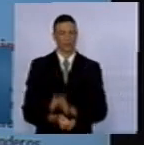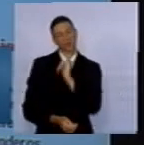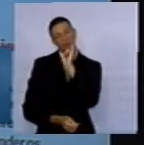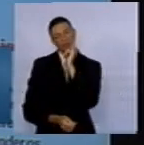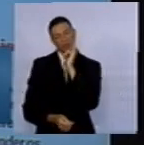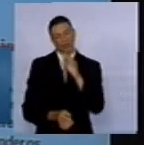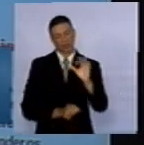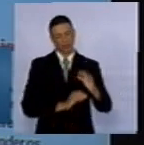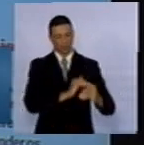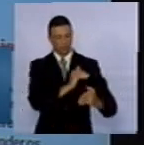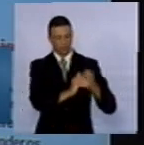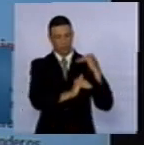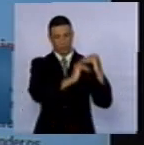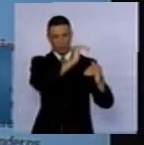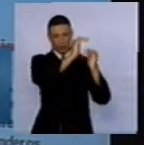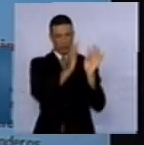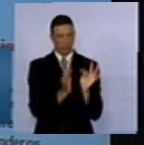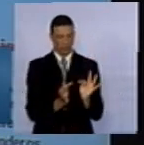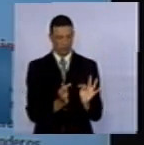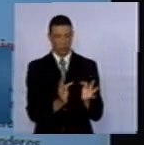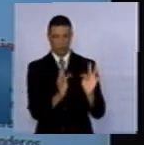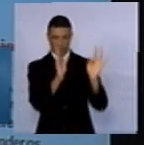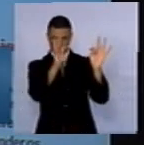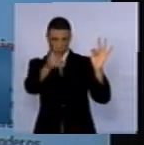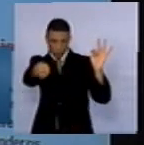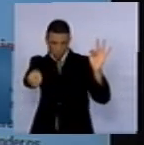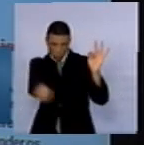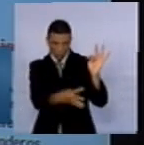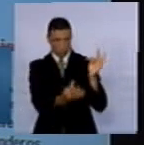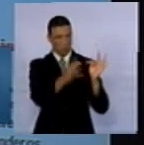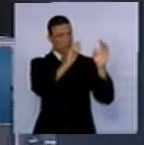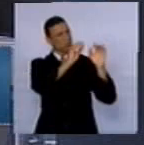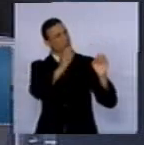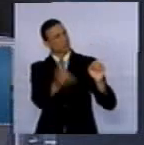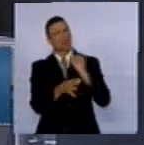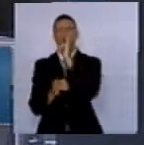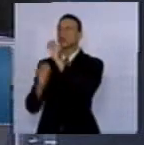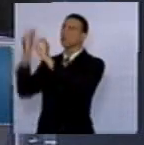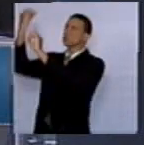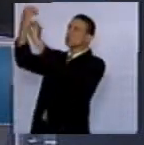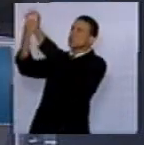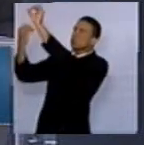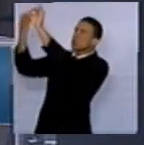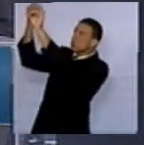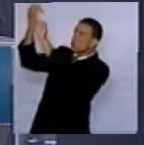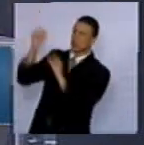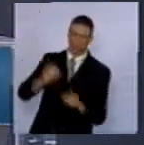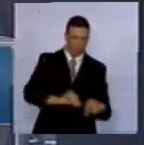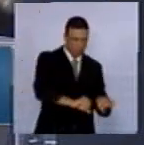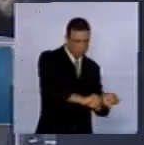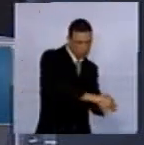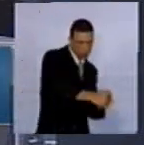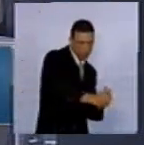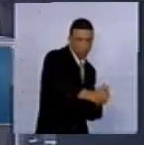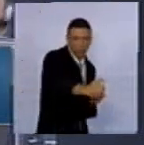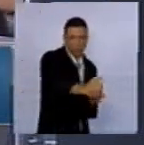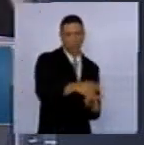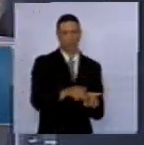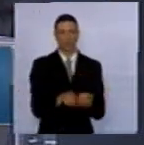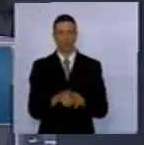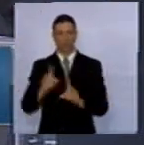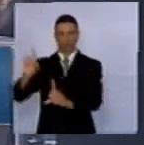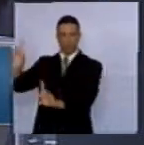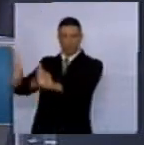ao desenvolvimento das novas tecnologias satélite o cabo o sistema de televisão